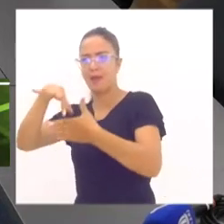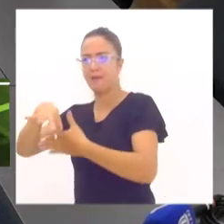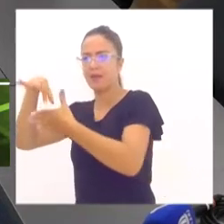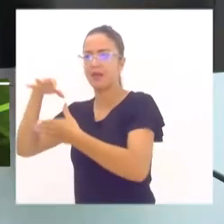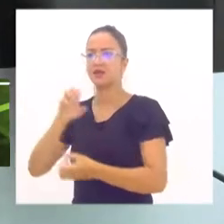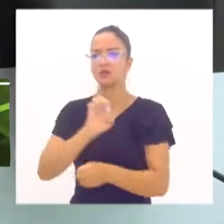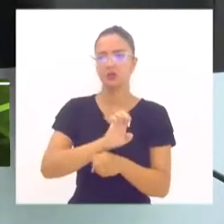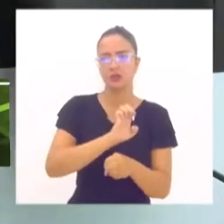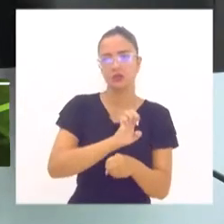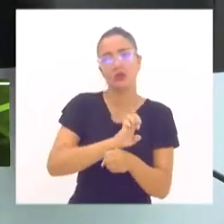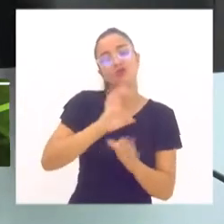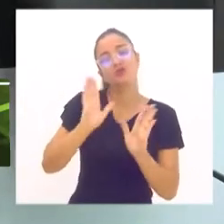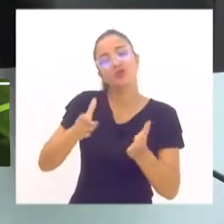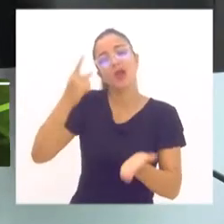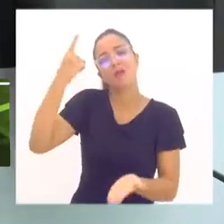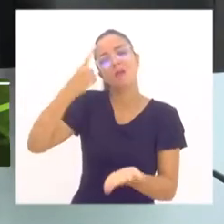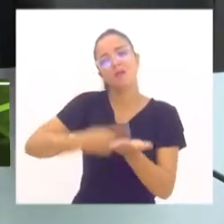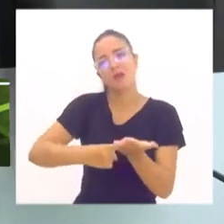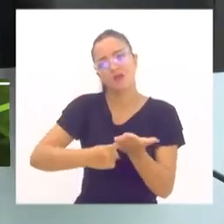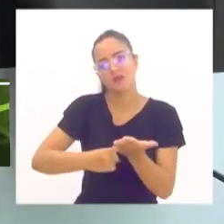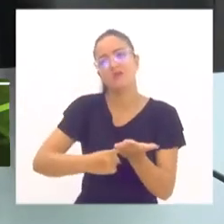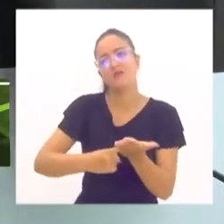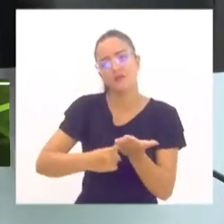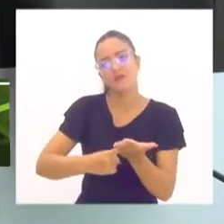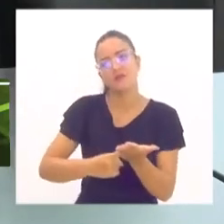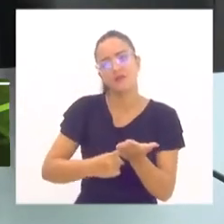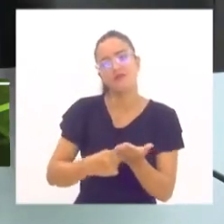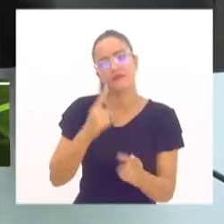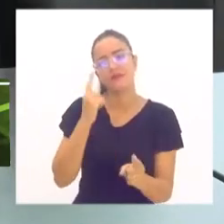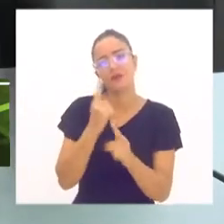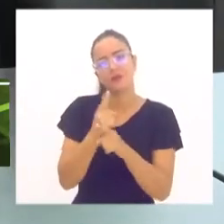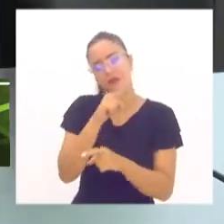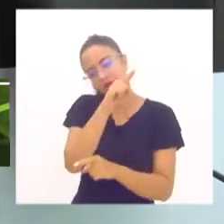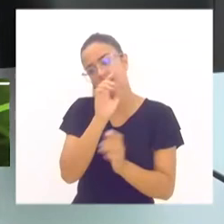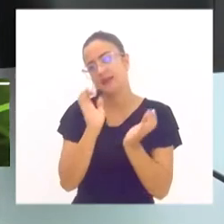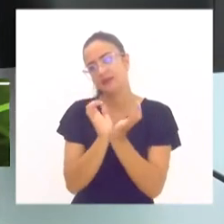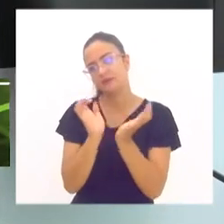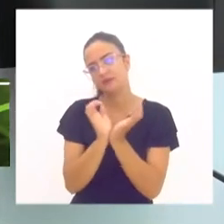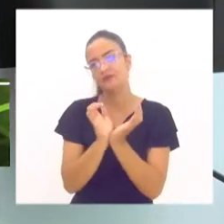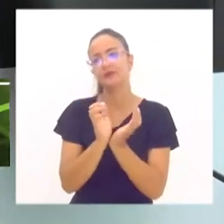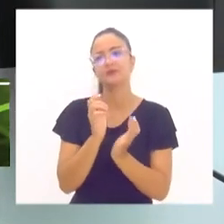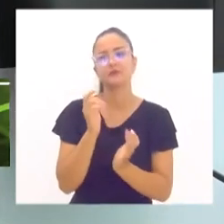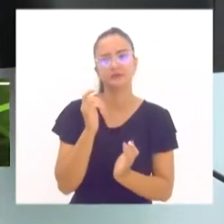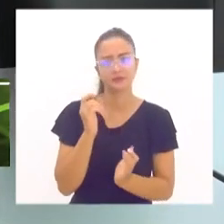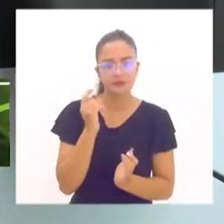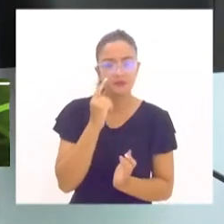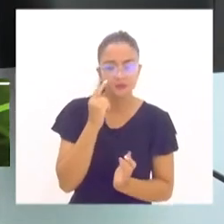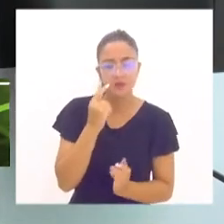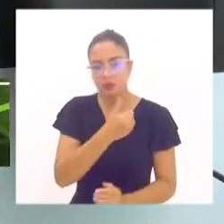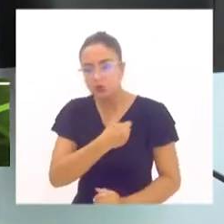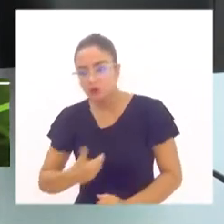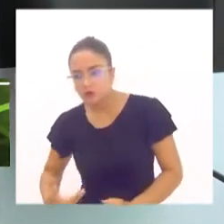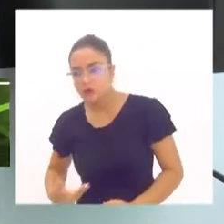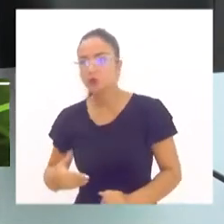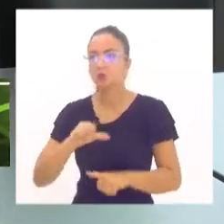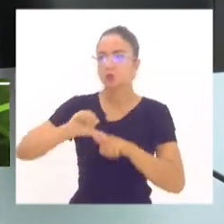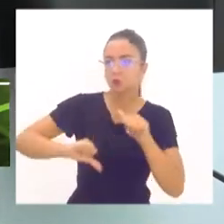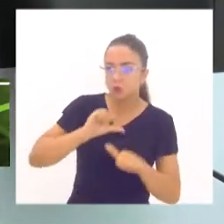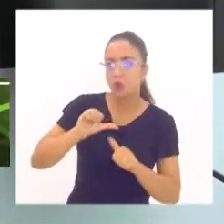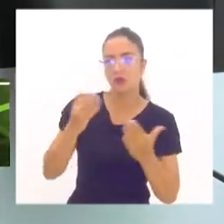também estava agendado, para encontrar com a equipe de transição do governo, né?